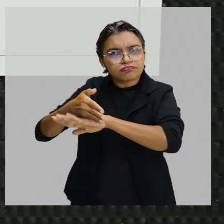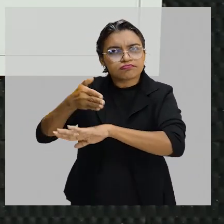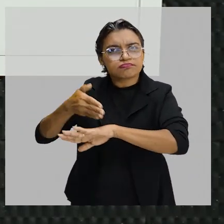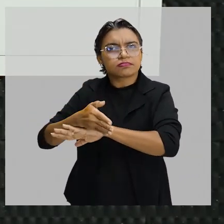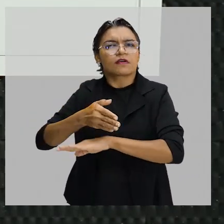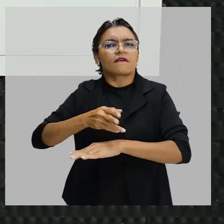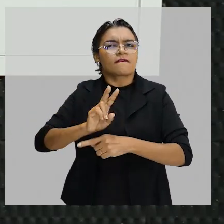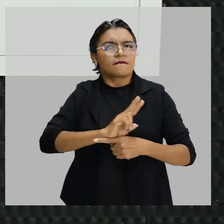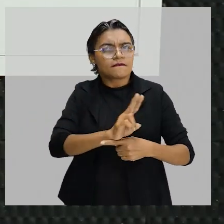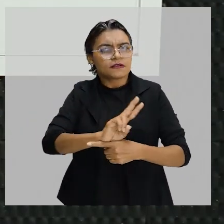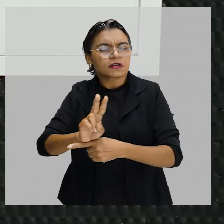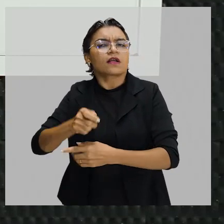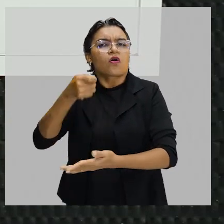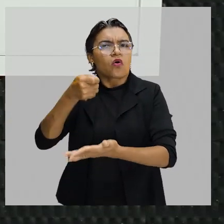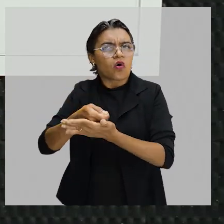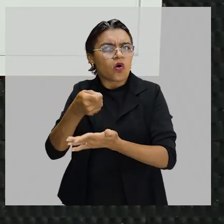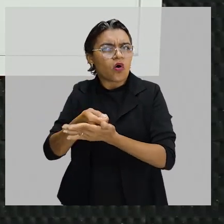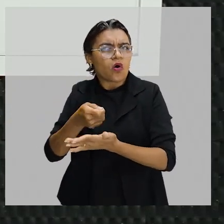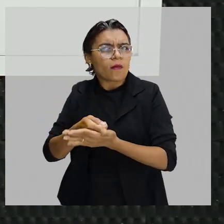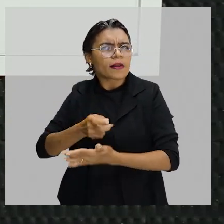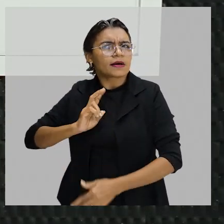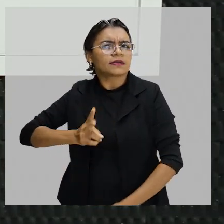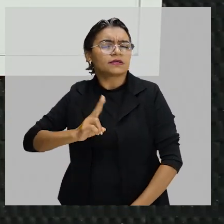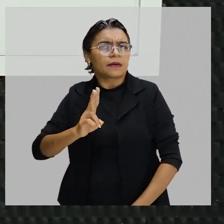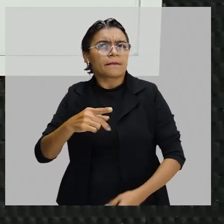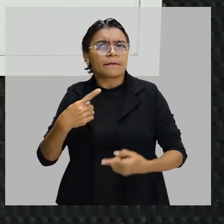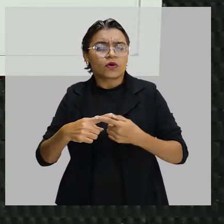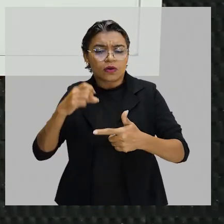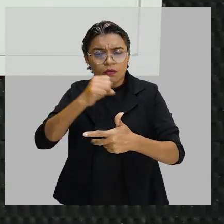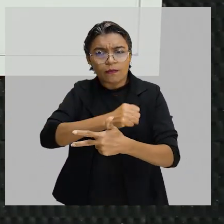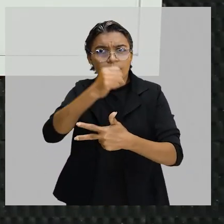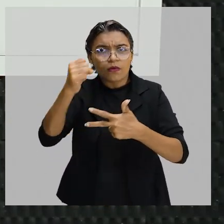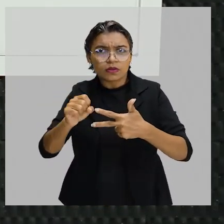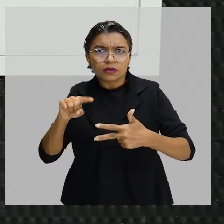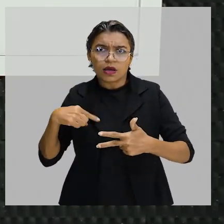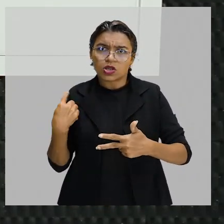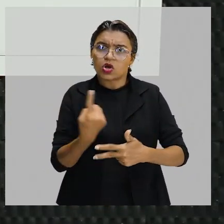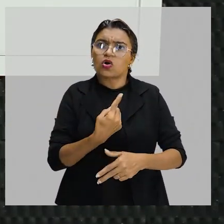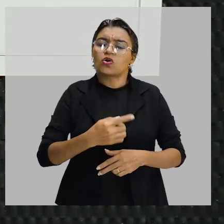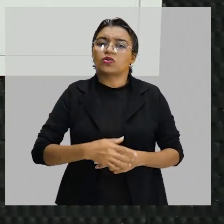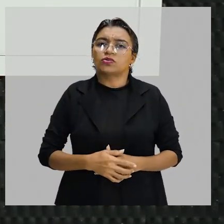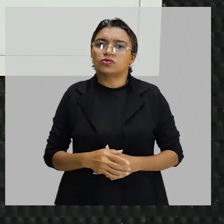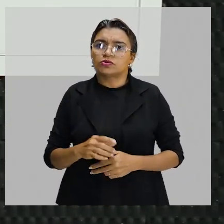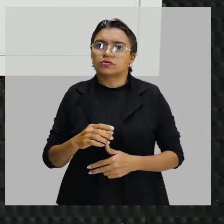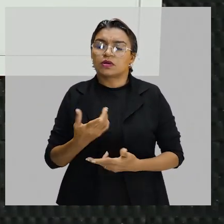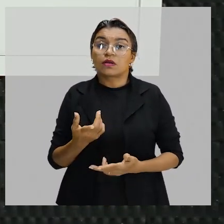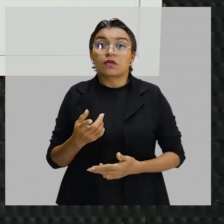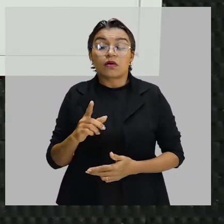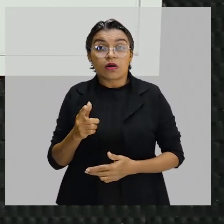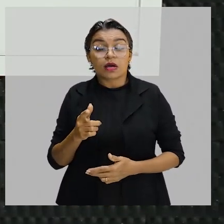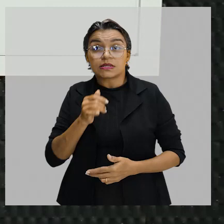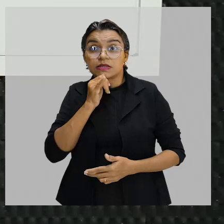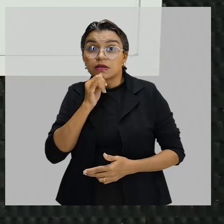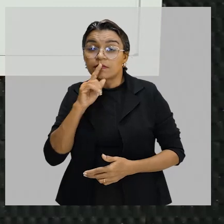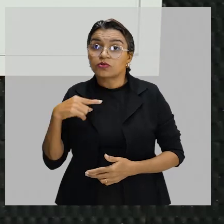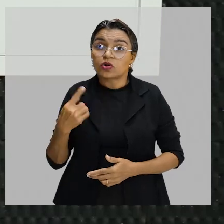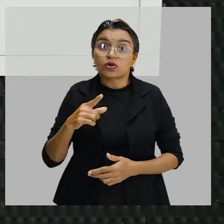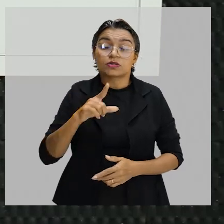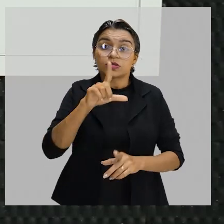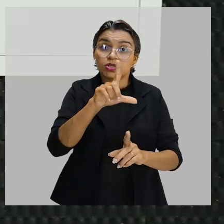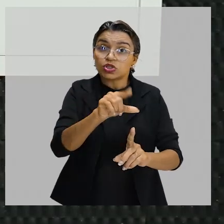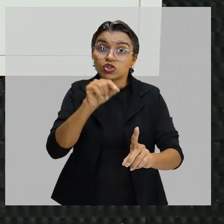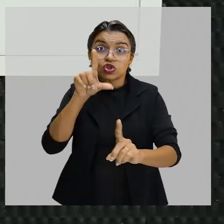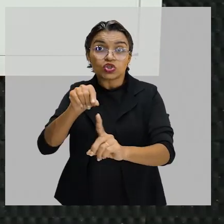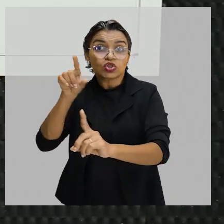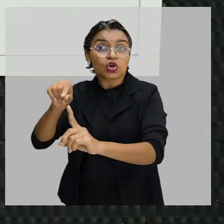continuar cobrando eternamente. Porque, na verdade, o poder é nosso. Nós é que colocamos eles lá. Eles trabalham para